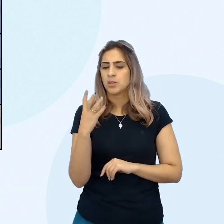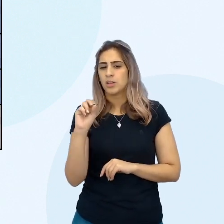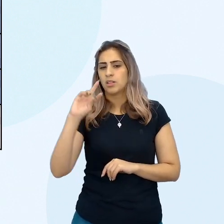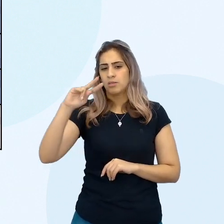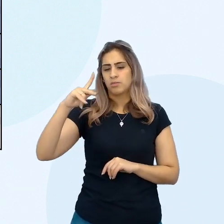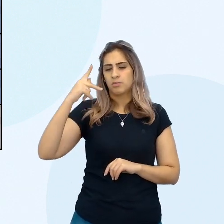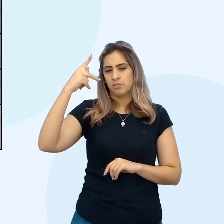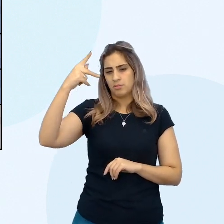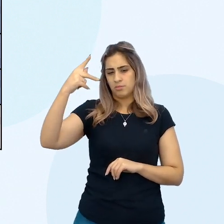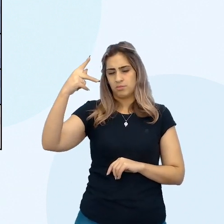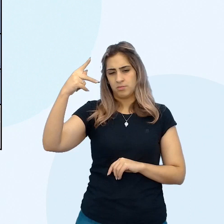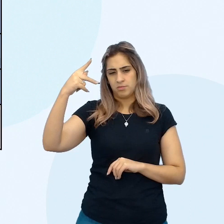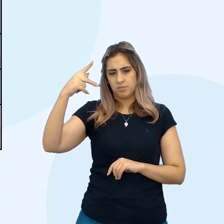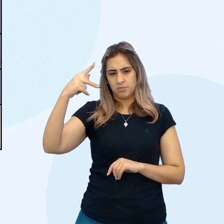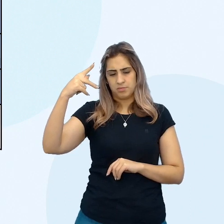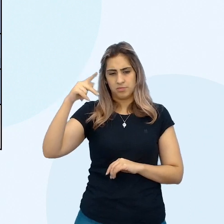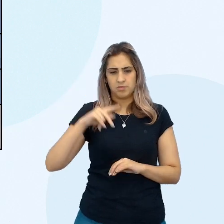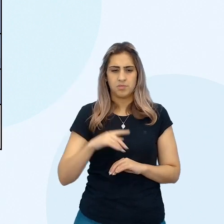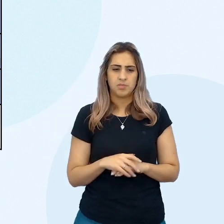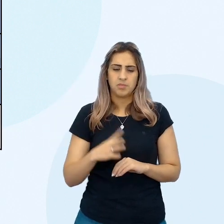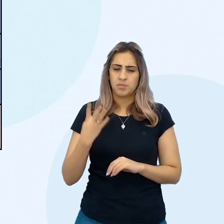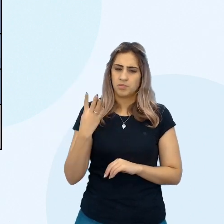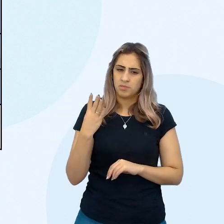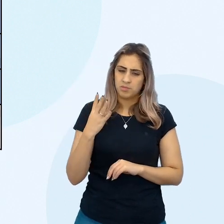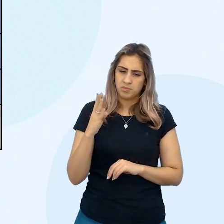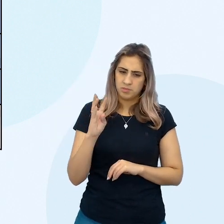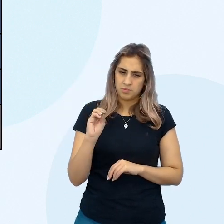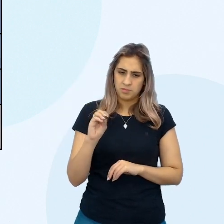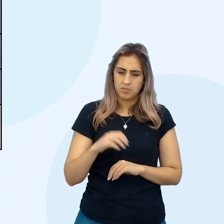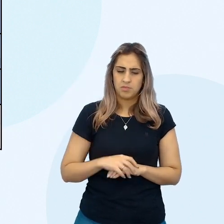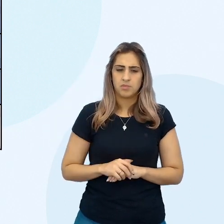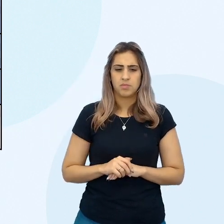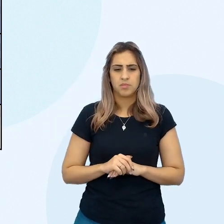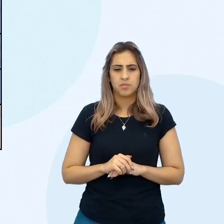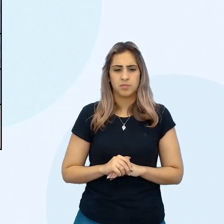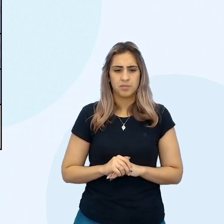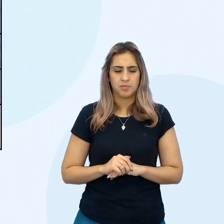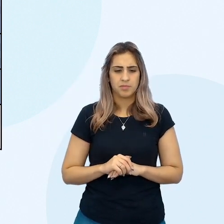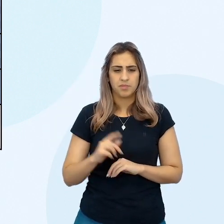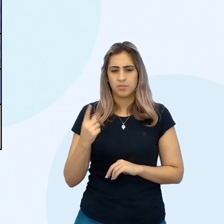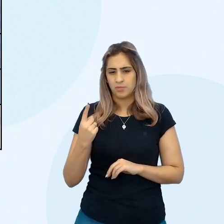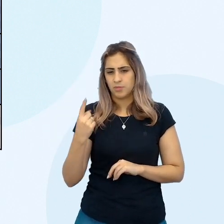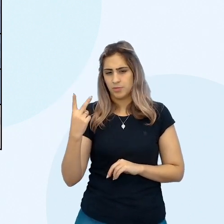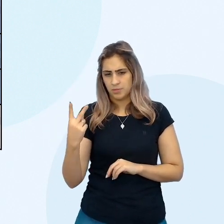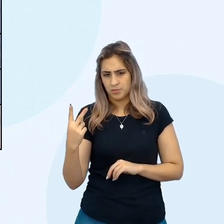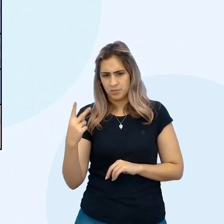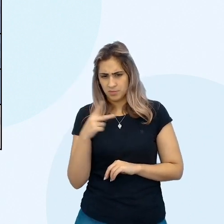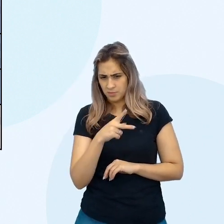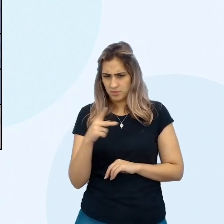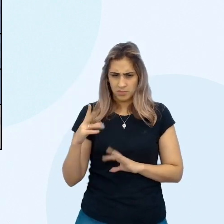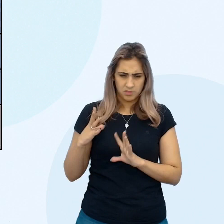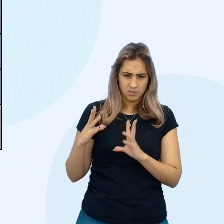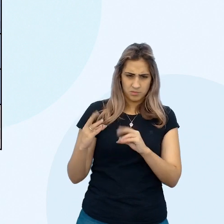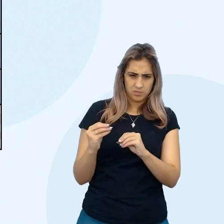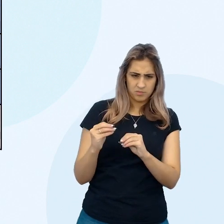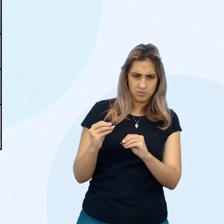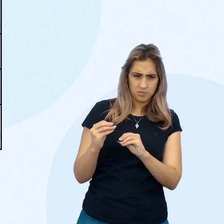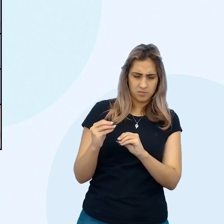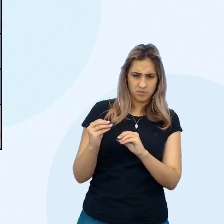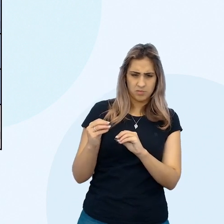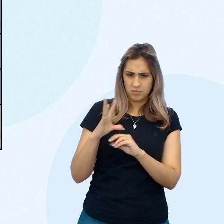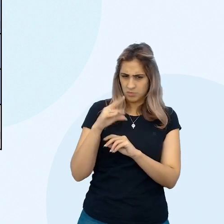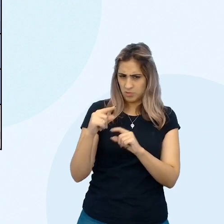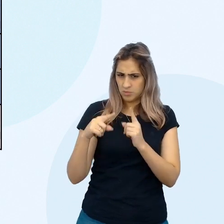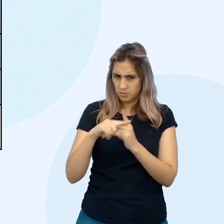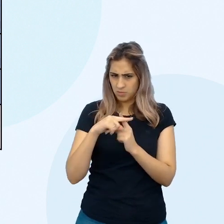sinal. Menos 40 vezes menos 40. Multiplicação, sinais iguais, vai dar? Positivo. Então todos eles são menos alguma coisa ao quadrado, todos vão dar